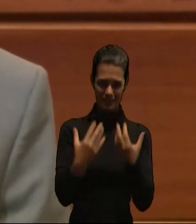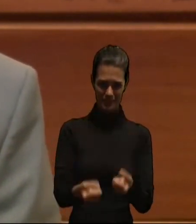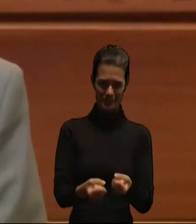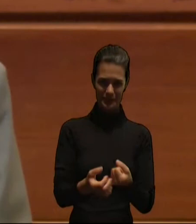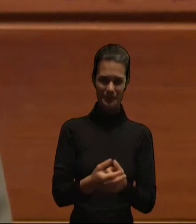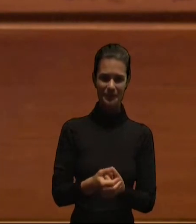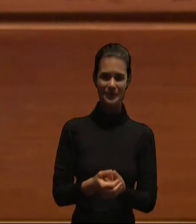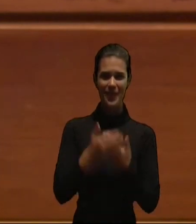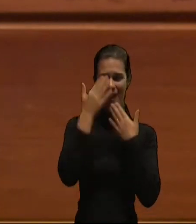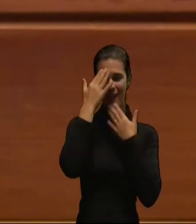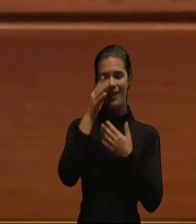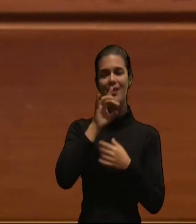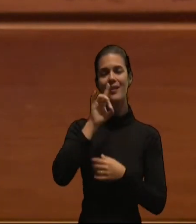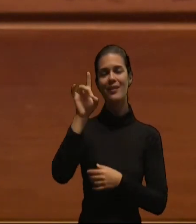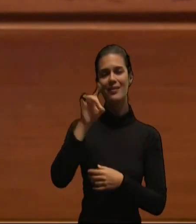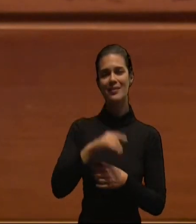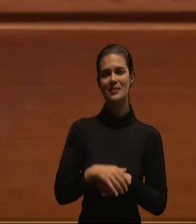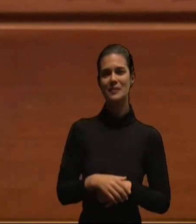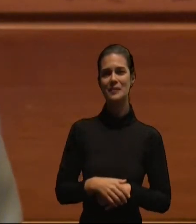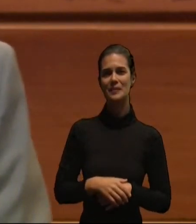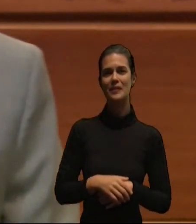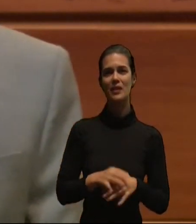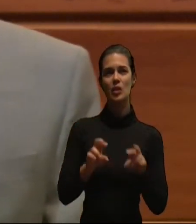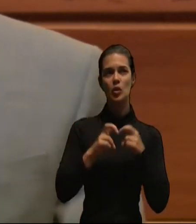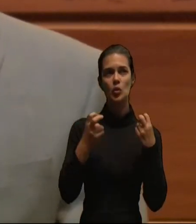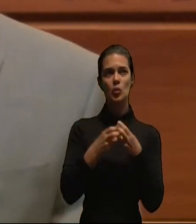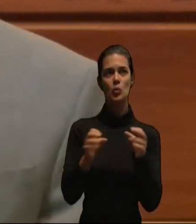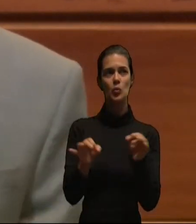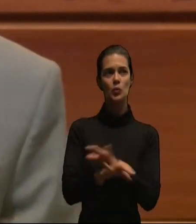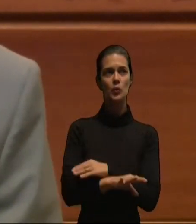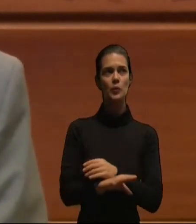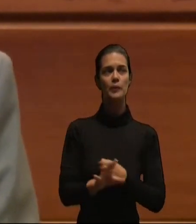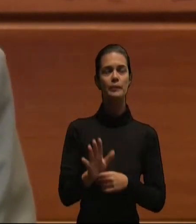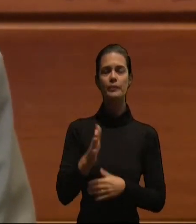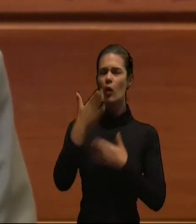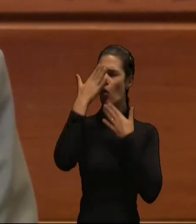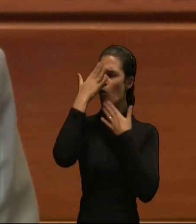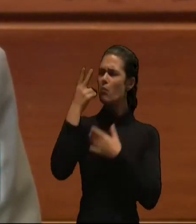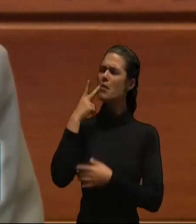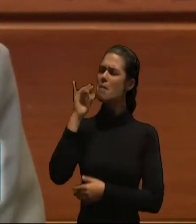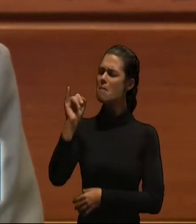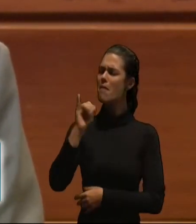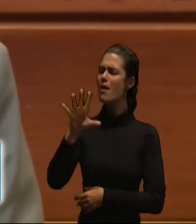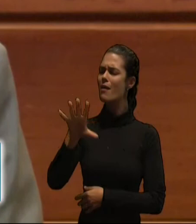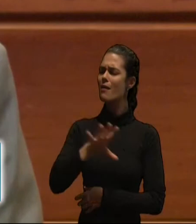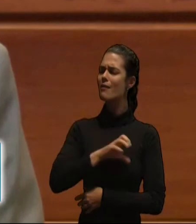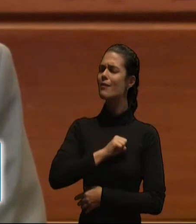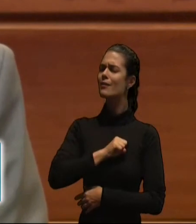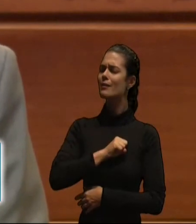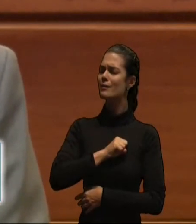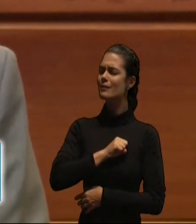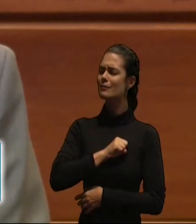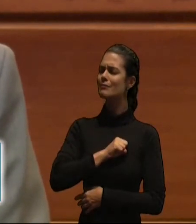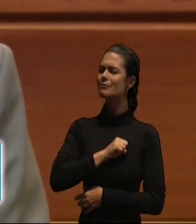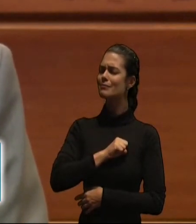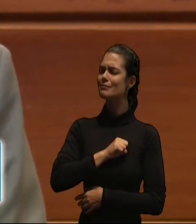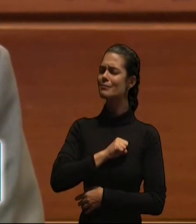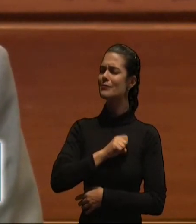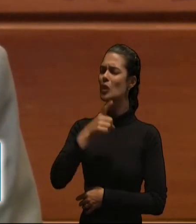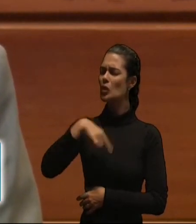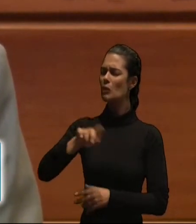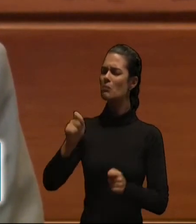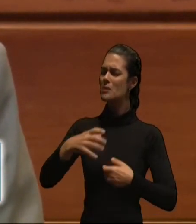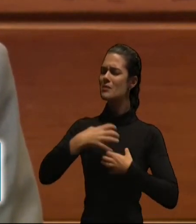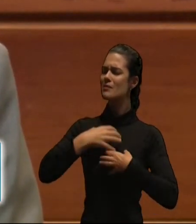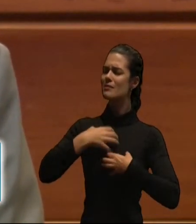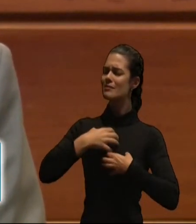Senhor agradecendo e encerrando este culto em nome de Jesus. Obrigado, Pai querido, por tudo que ouvimos e vimos aqui nesta